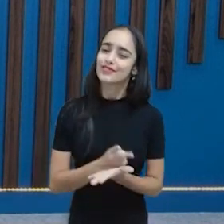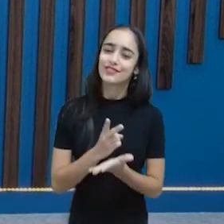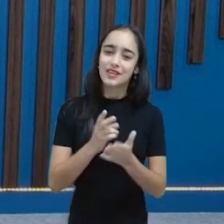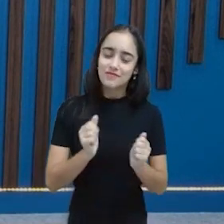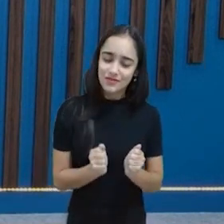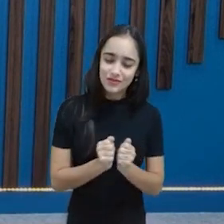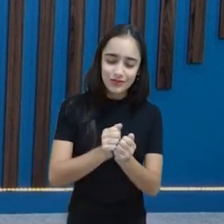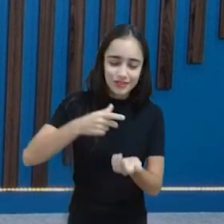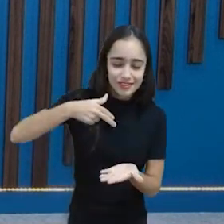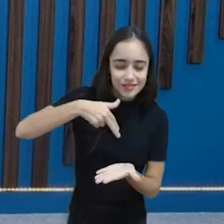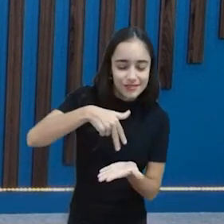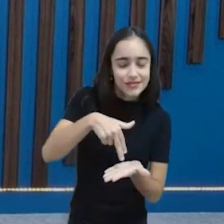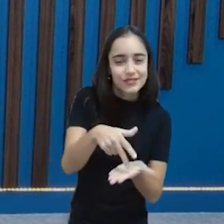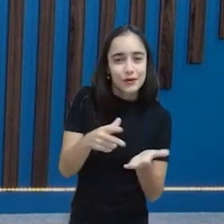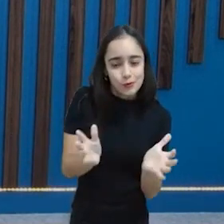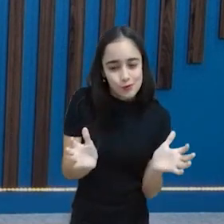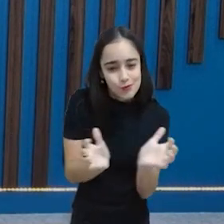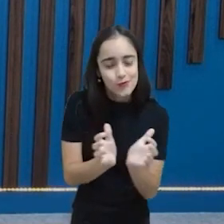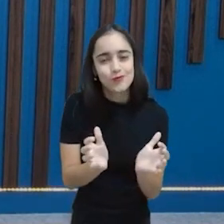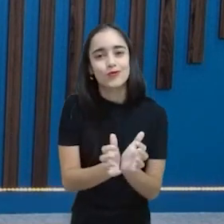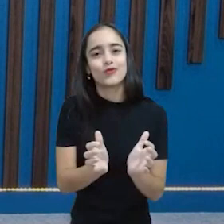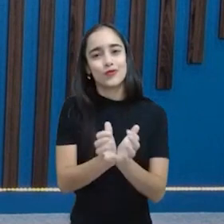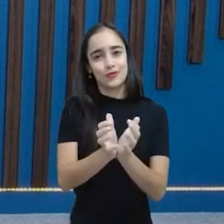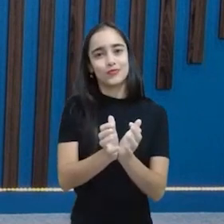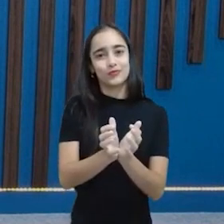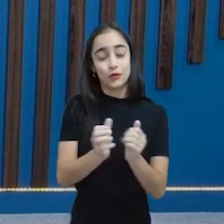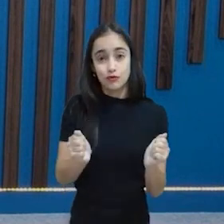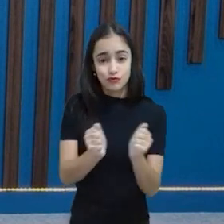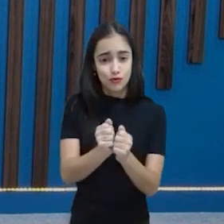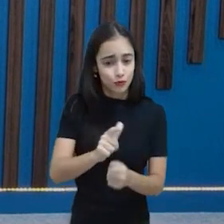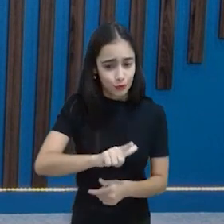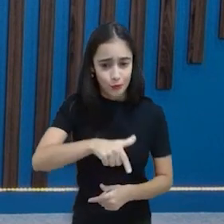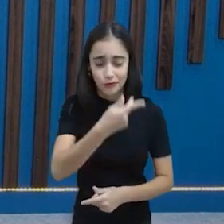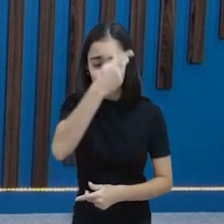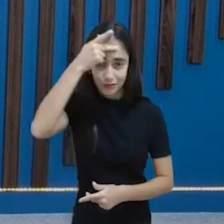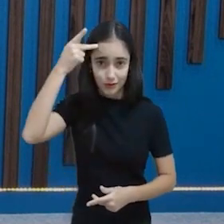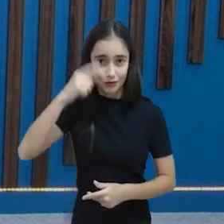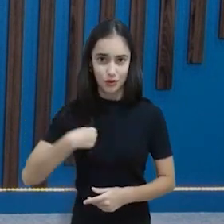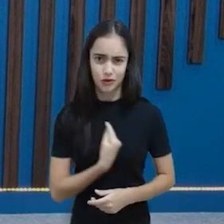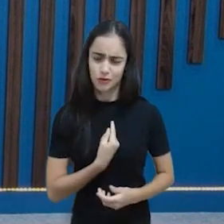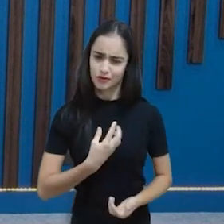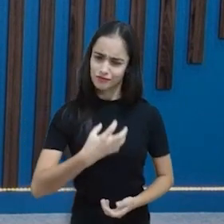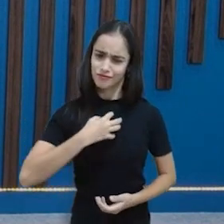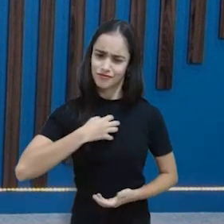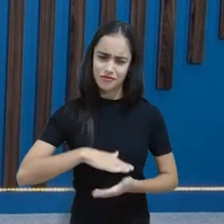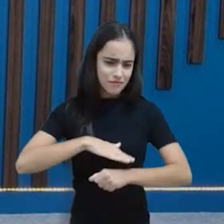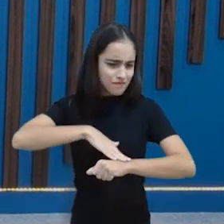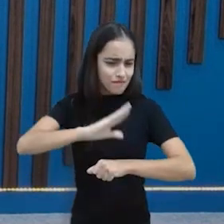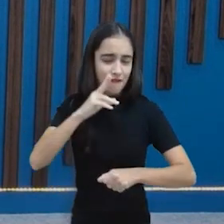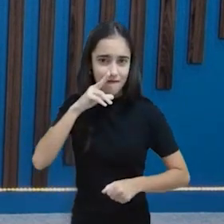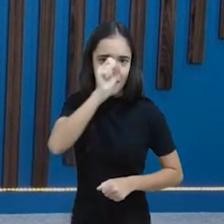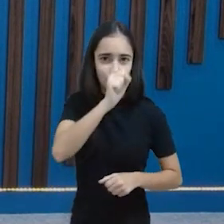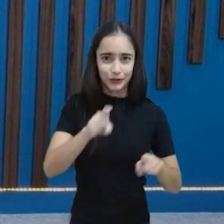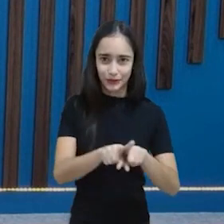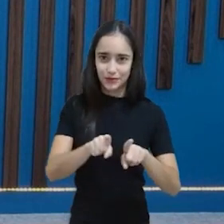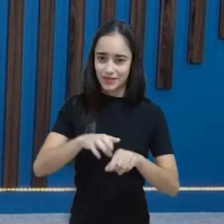companhia. Quando a gente anda em grupo, né, quando a gente anda no coletivo, a gente fortalece, inclusive, o nosso conhecimento, né?